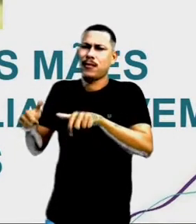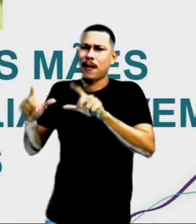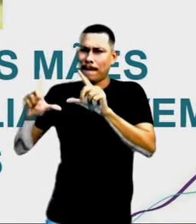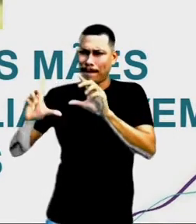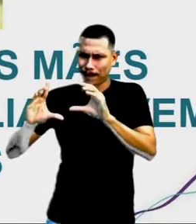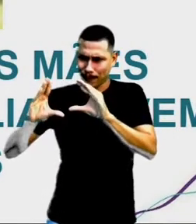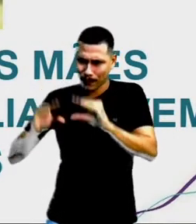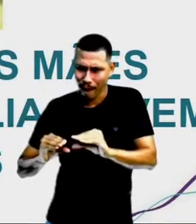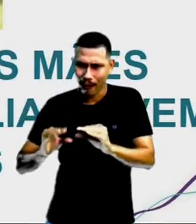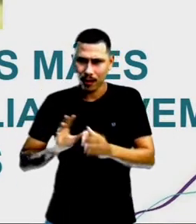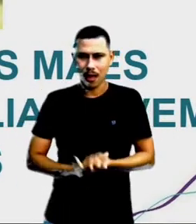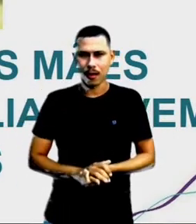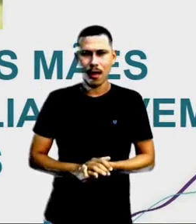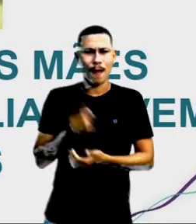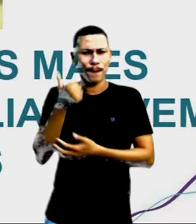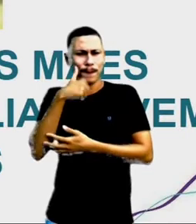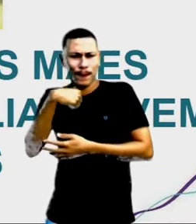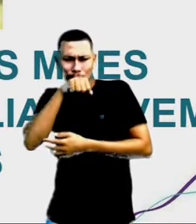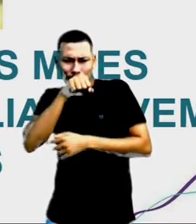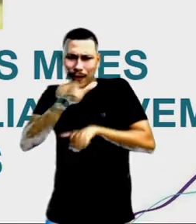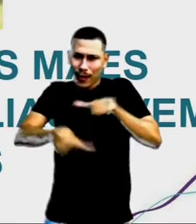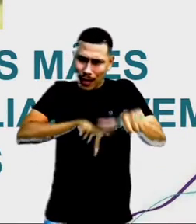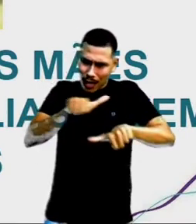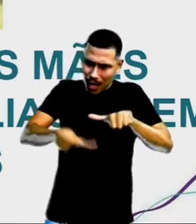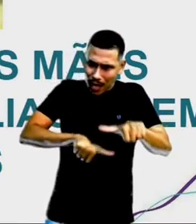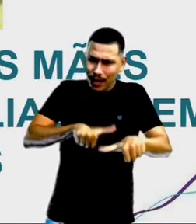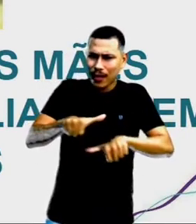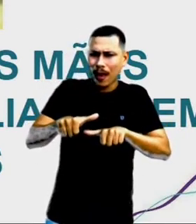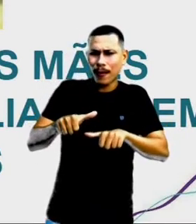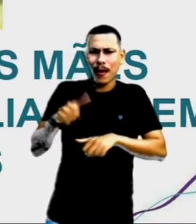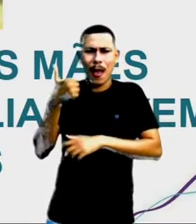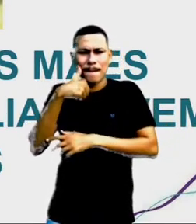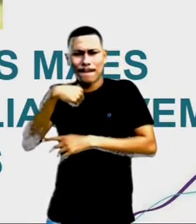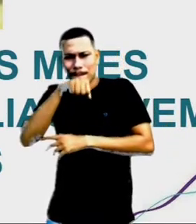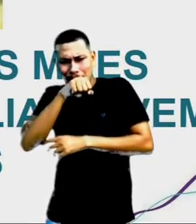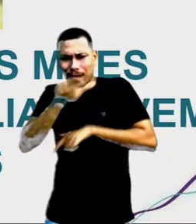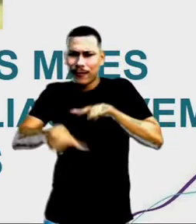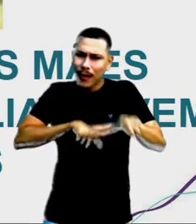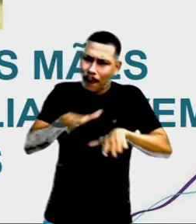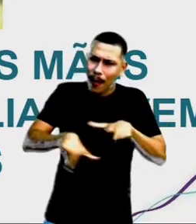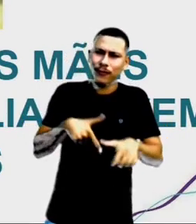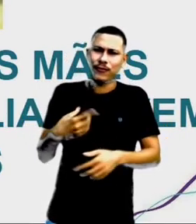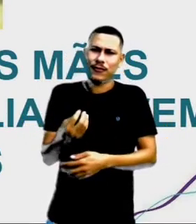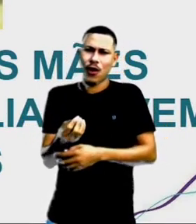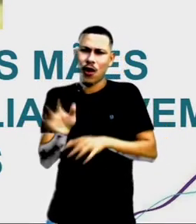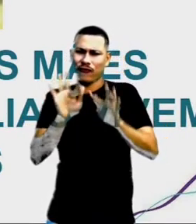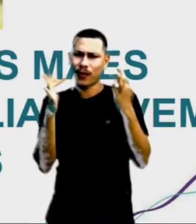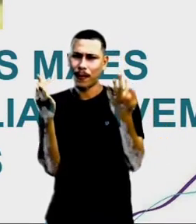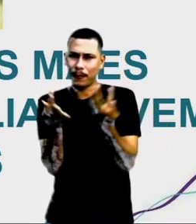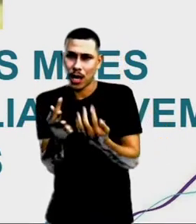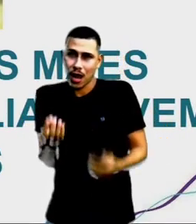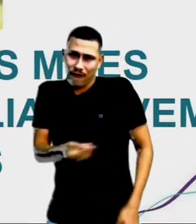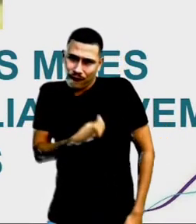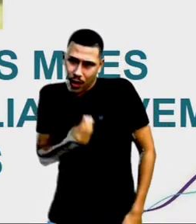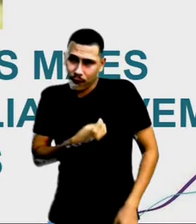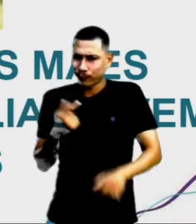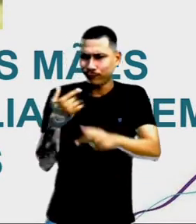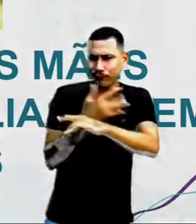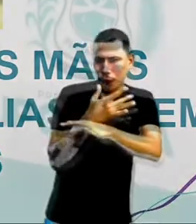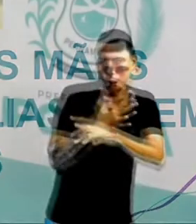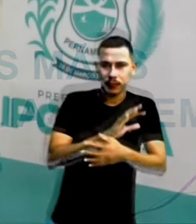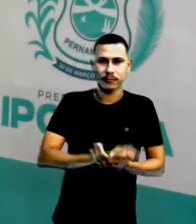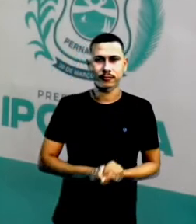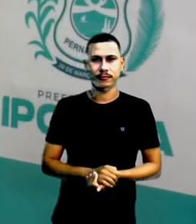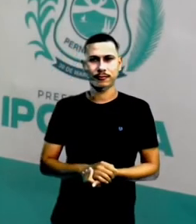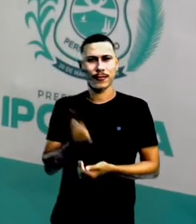pequenas. As mães trabalham fora e muitas famílias vivem nos centros urbanos. A